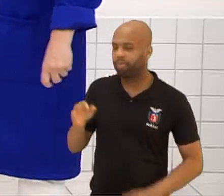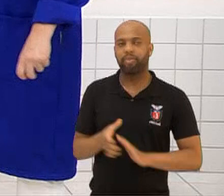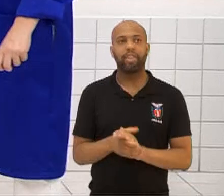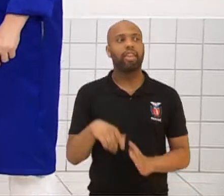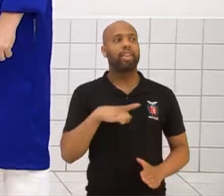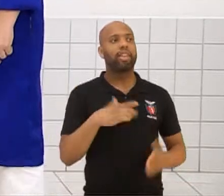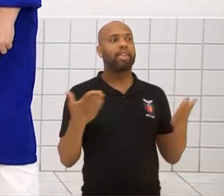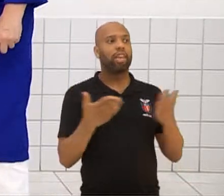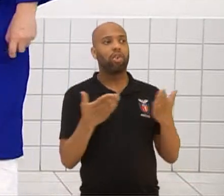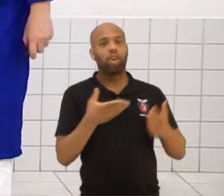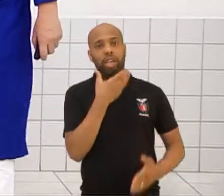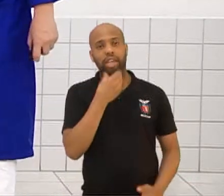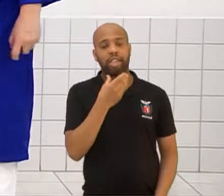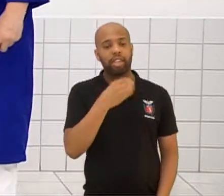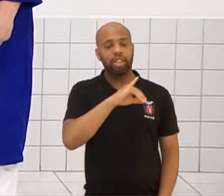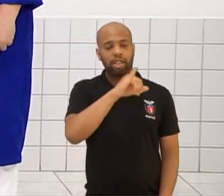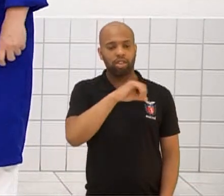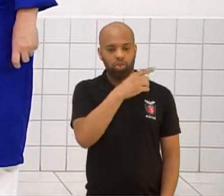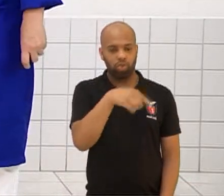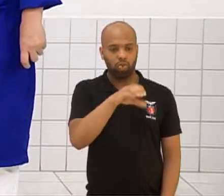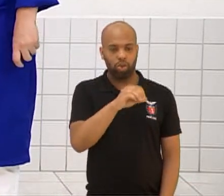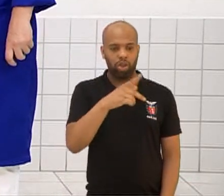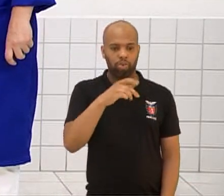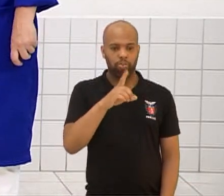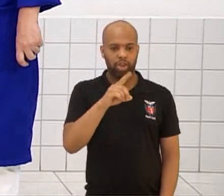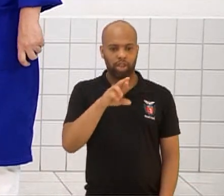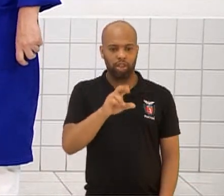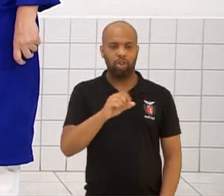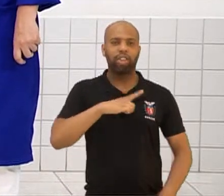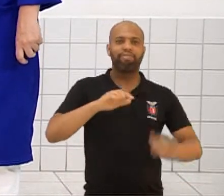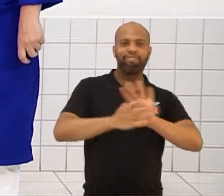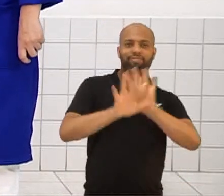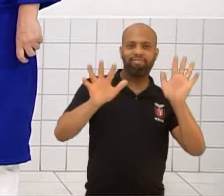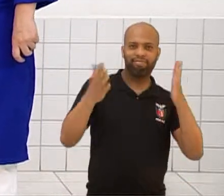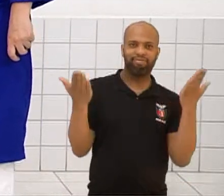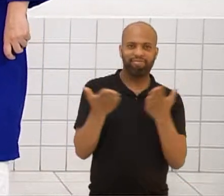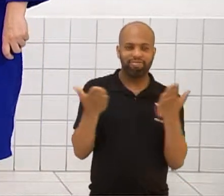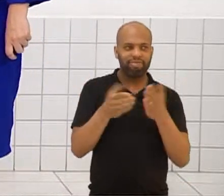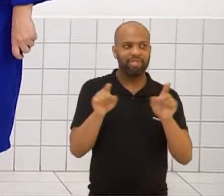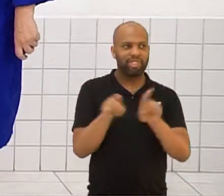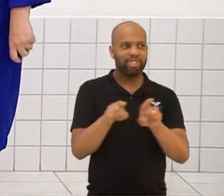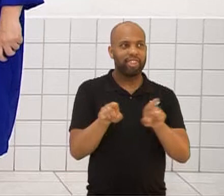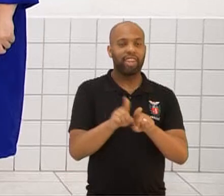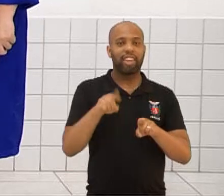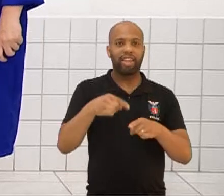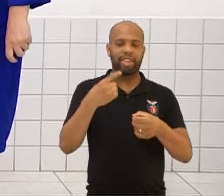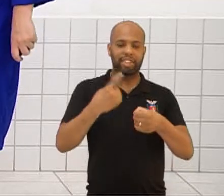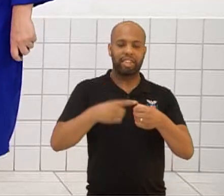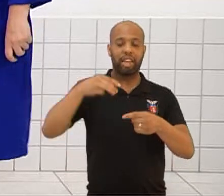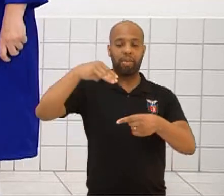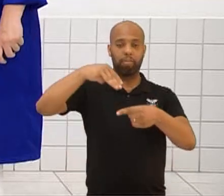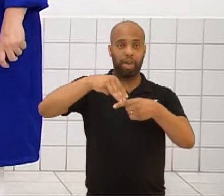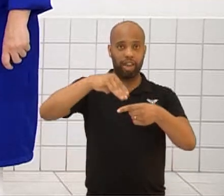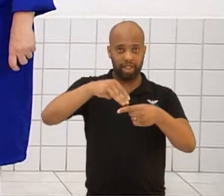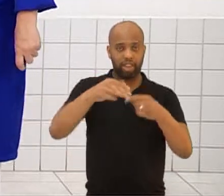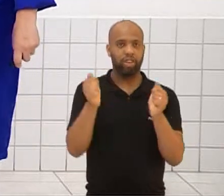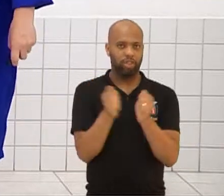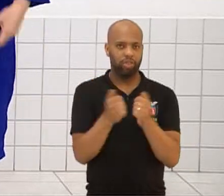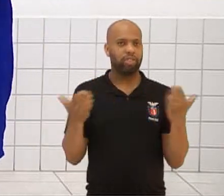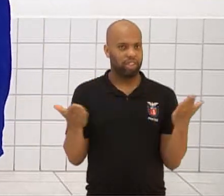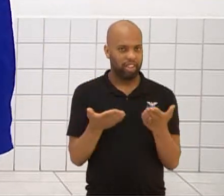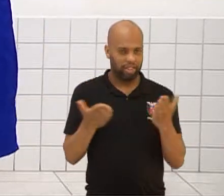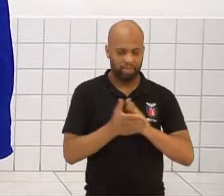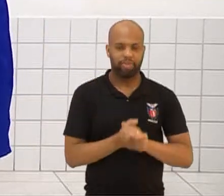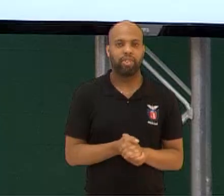tenho um recado aqui do João Pedro, tá? Mandando um abraço, quer mandar um salve. Então, um salve aí para o João Pedro que está de Maringá, né, nos assistindo, contribuindo também com a